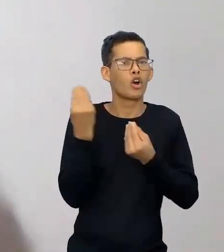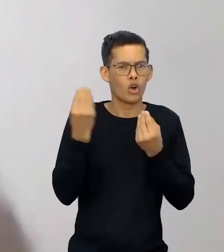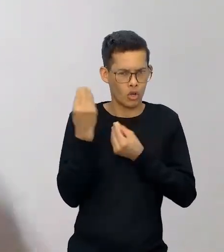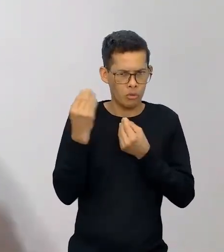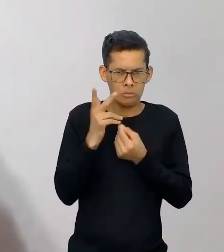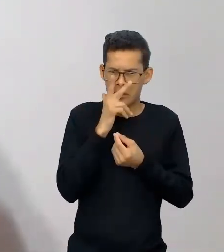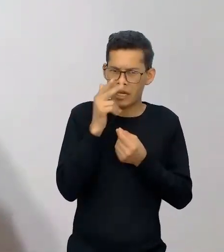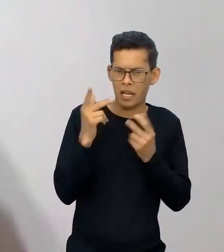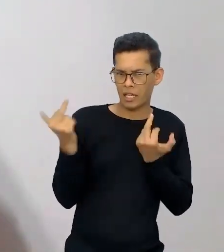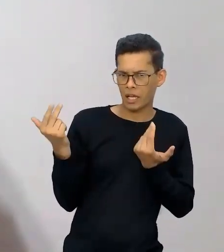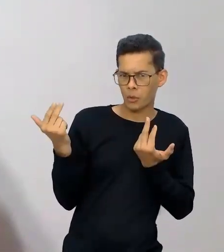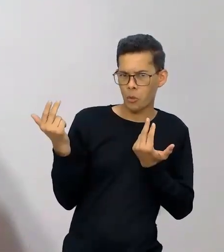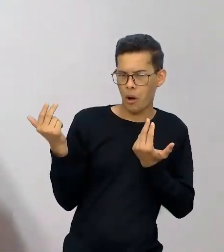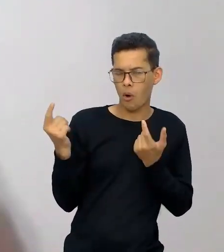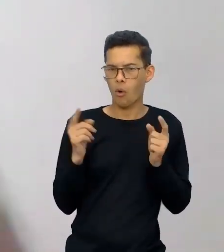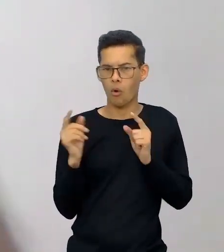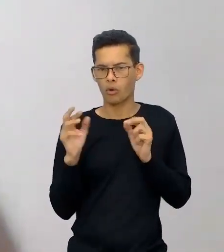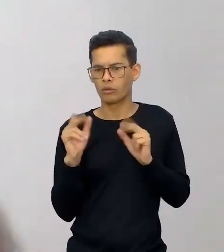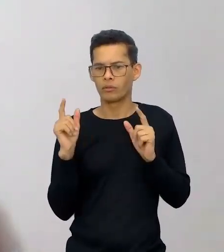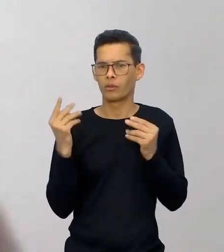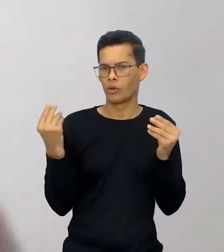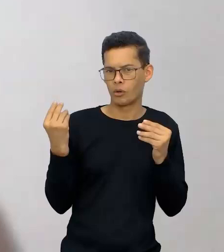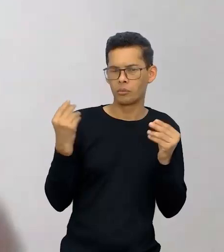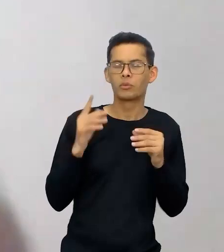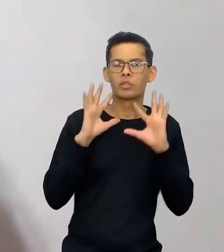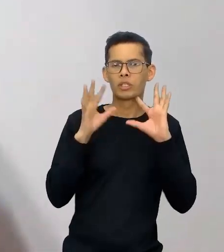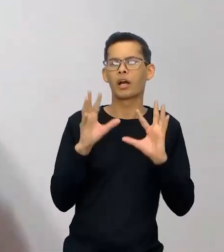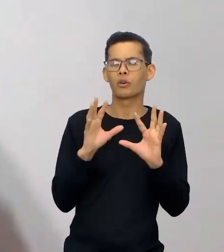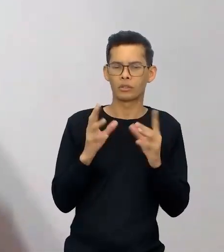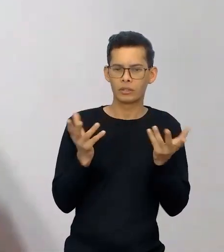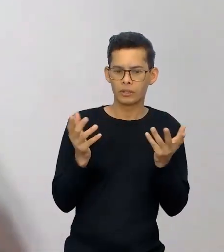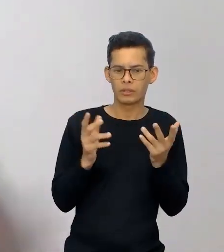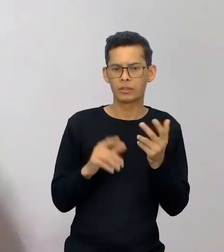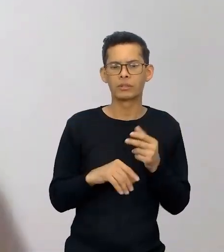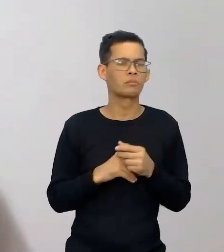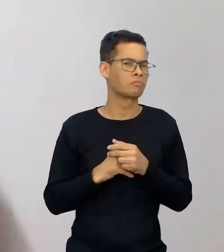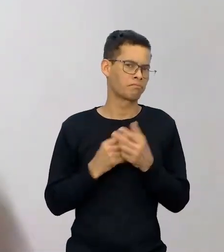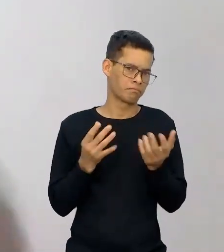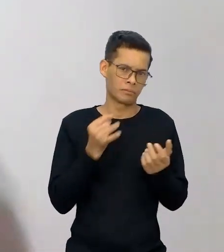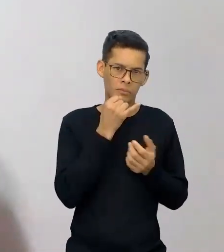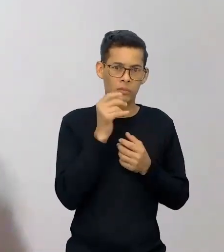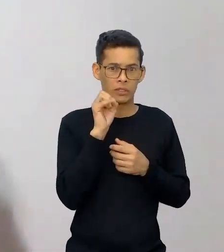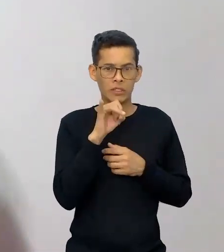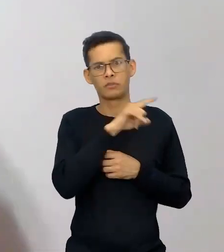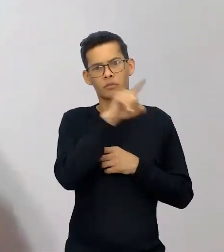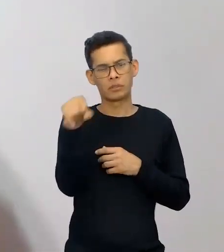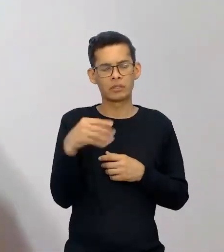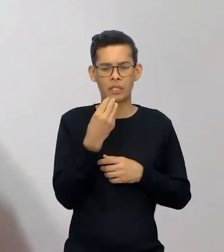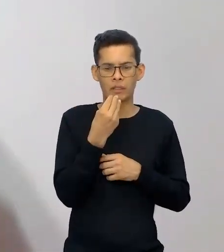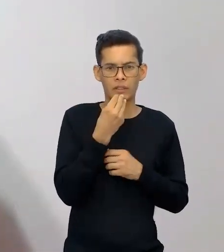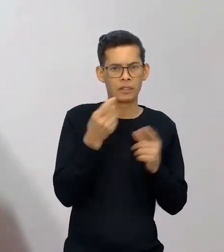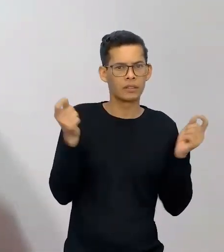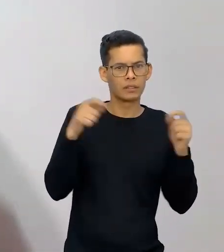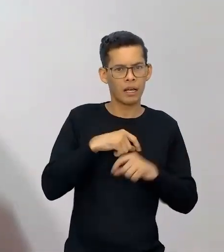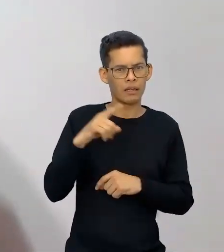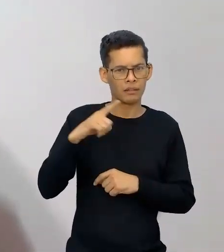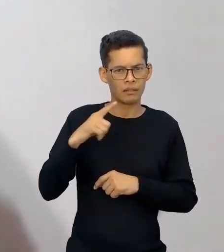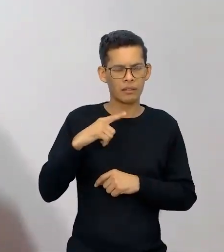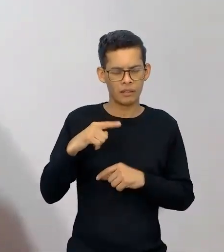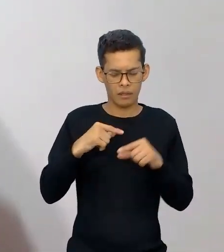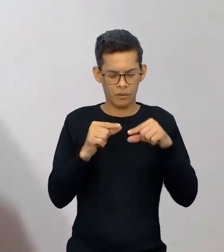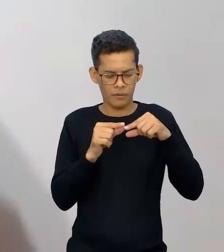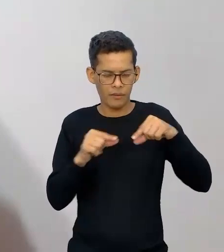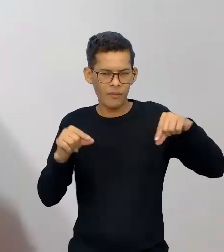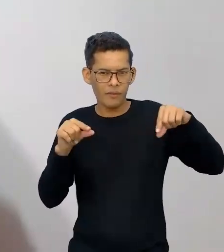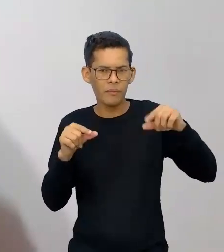a mesma ideia, né? O que aconteceria? Se, claro, né, vocês tiverem a possibilidade, tiver aquelas fitinhas de pH